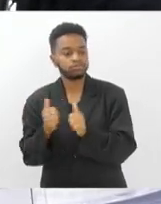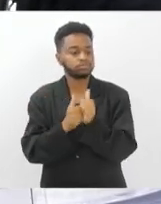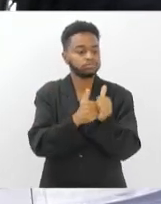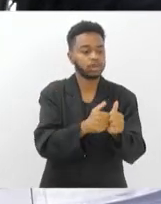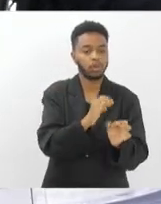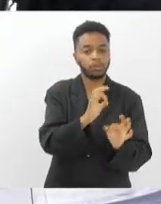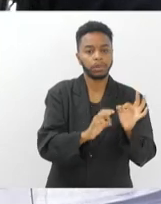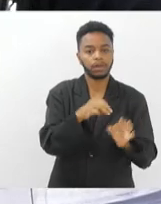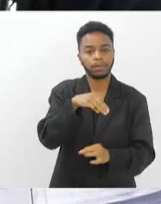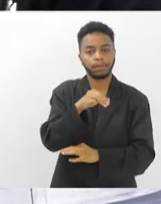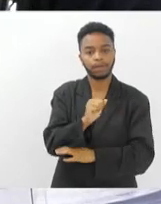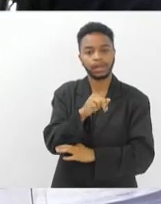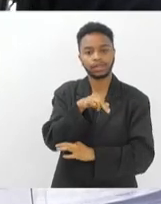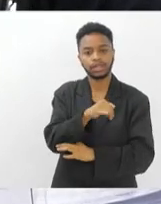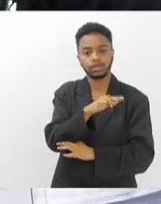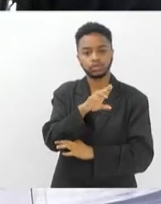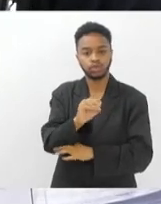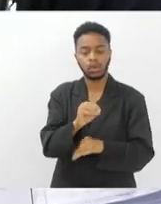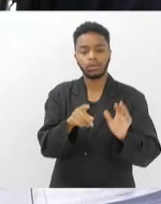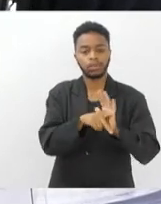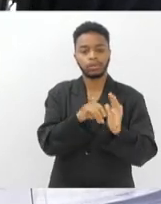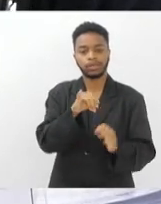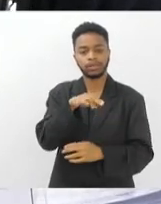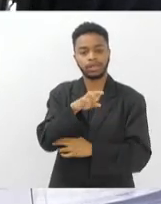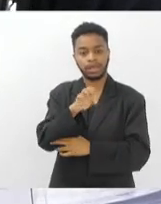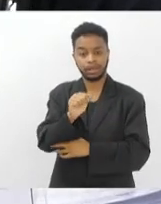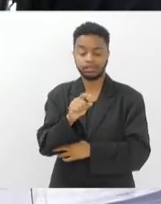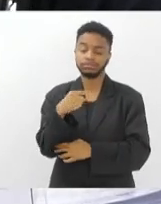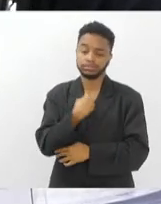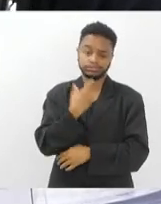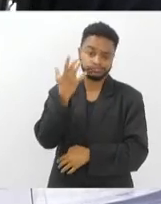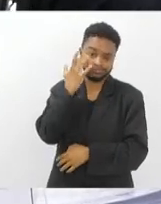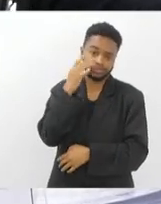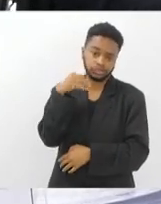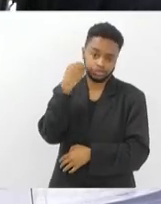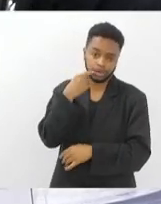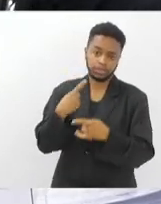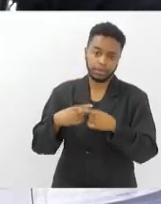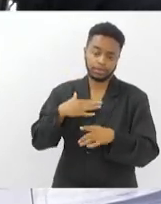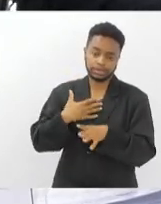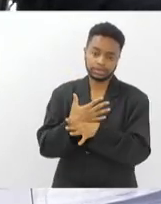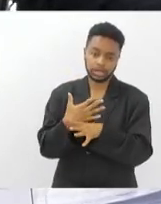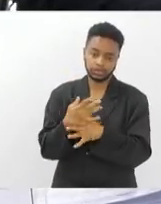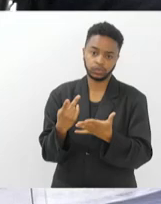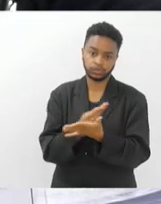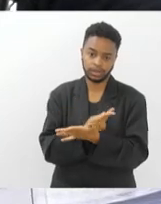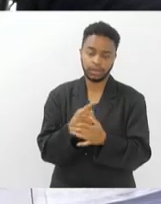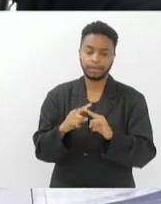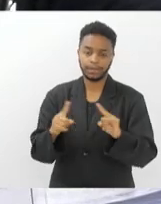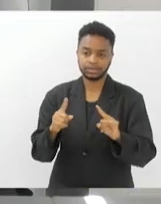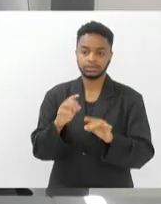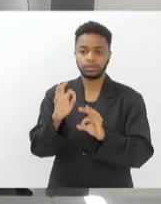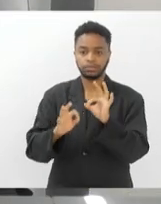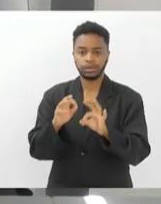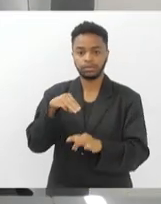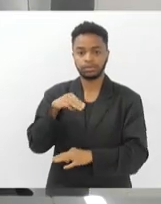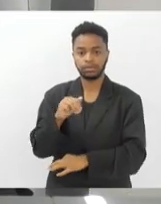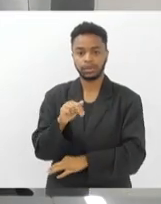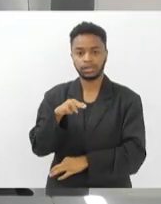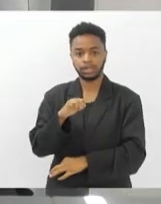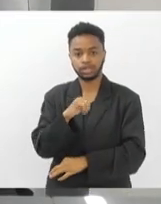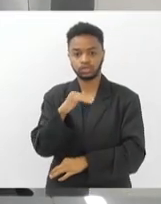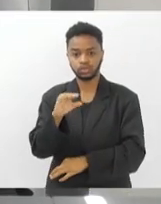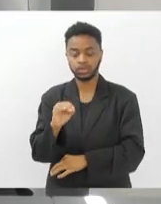gente sabe porque vive isso na minha cidade. Então, mas de qualquer forma, a gente declarando de como área de